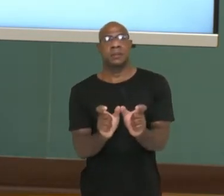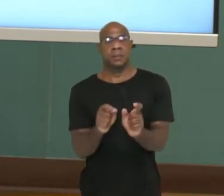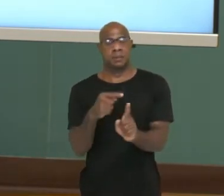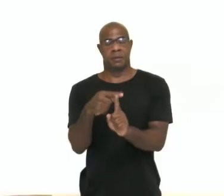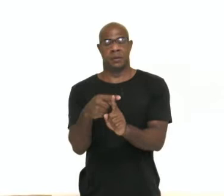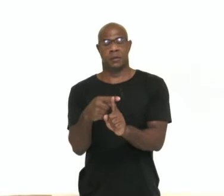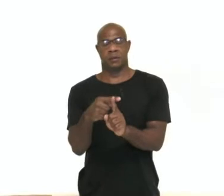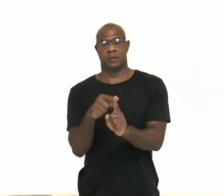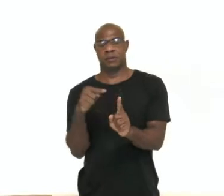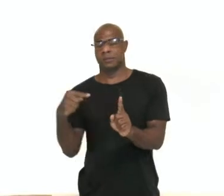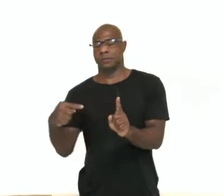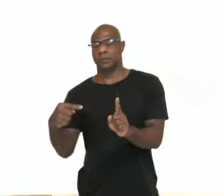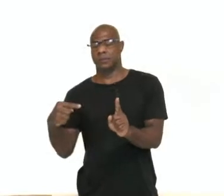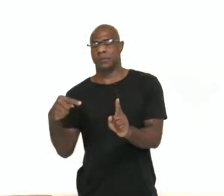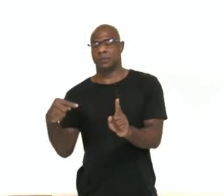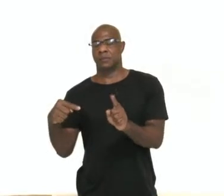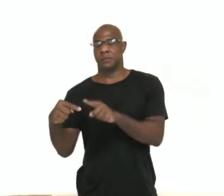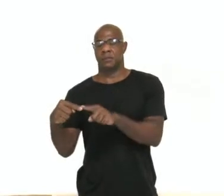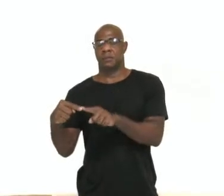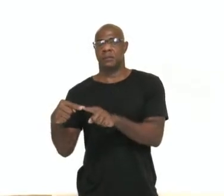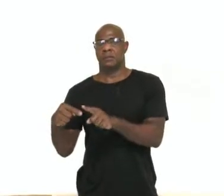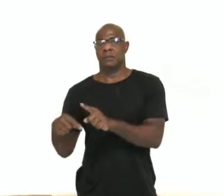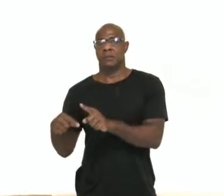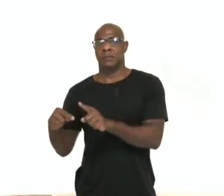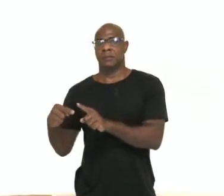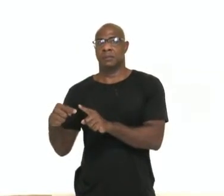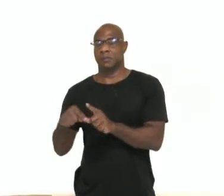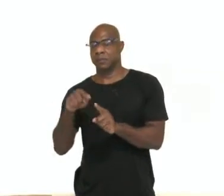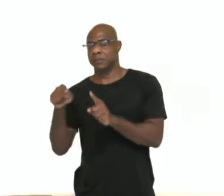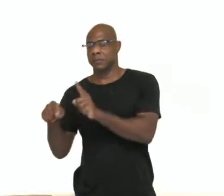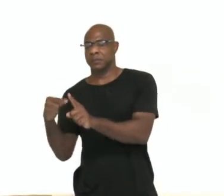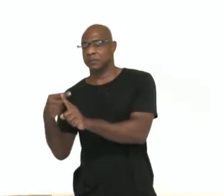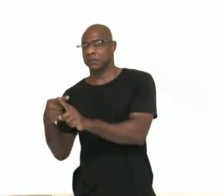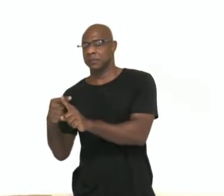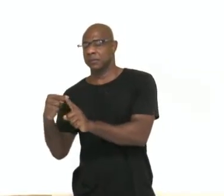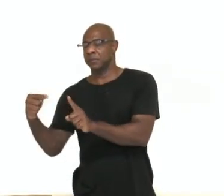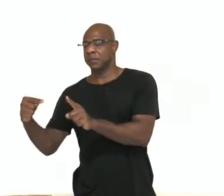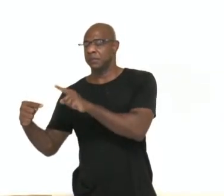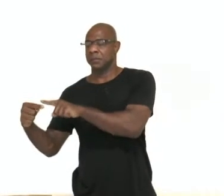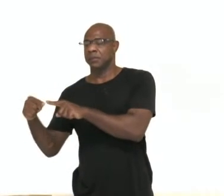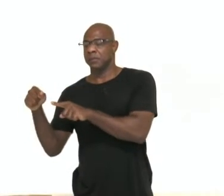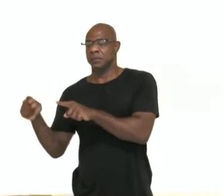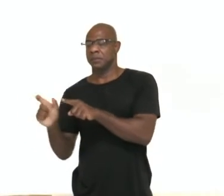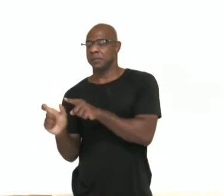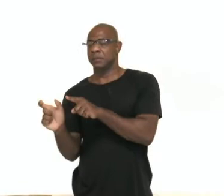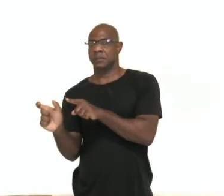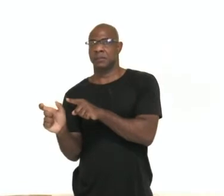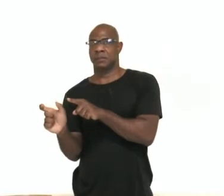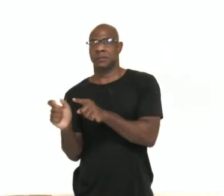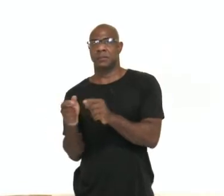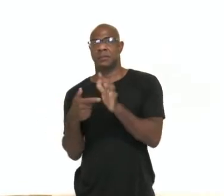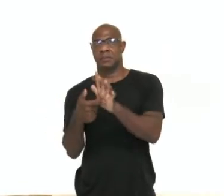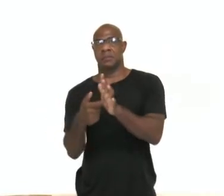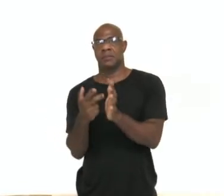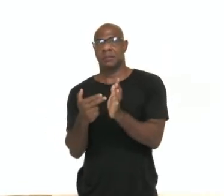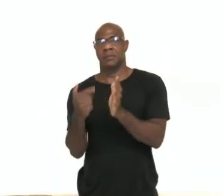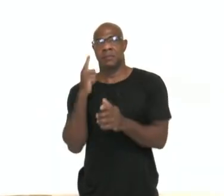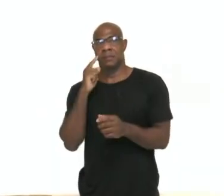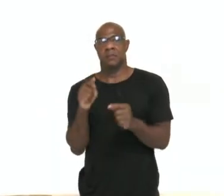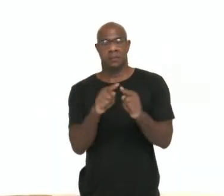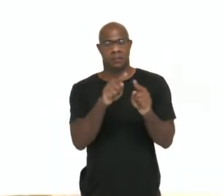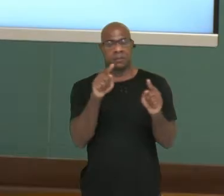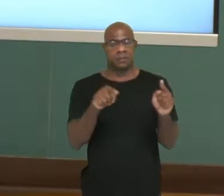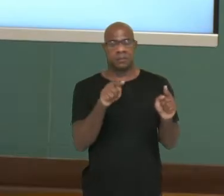no polo negativo da segunda. Polo positivo no polo negativo da segunda. Como está mostrado na figura?